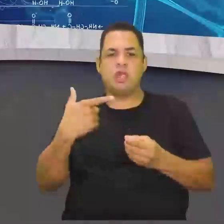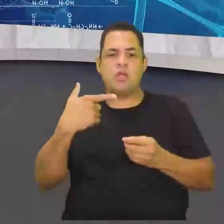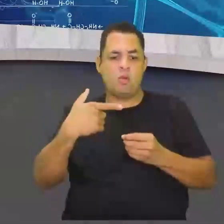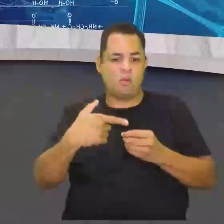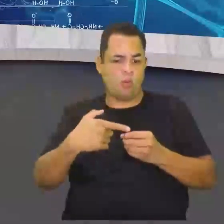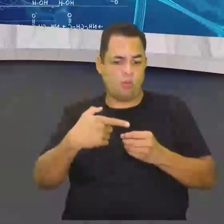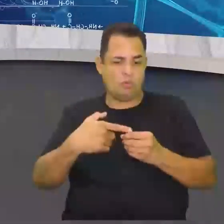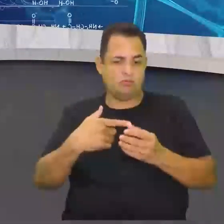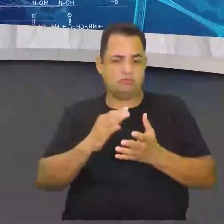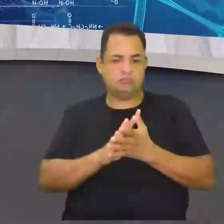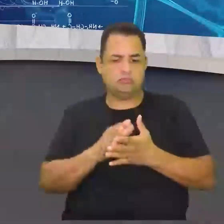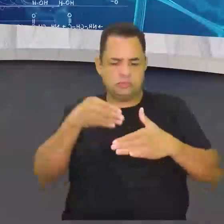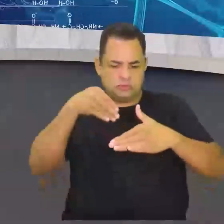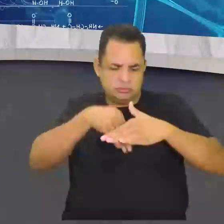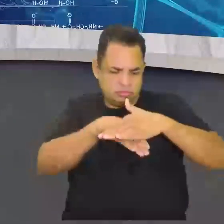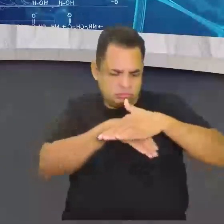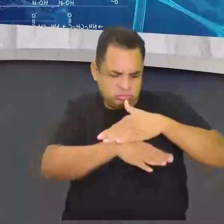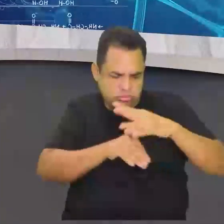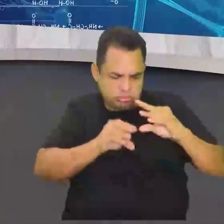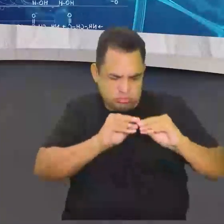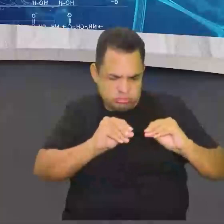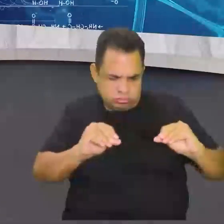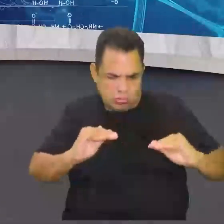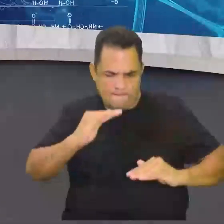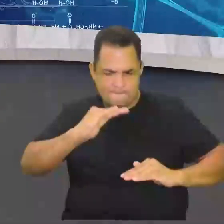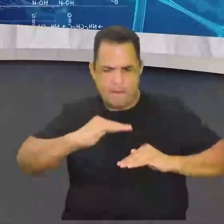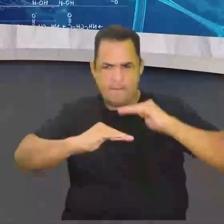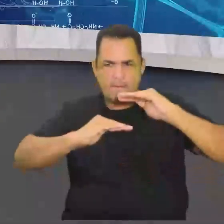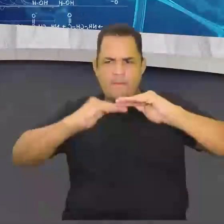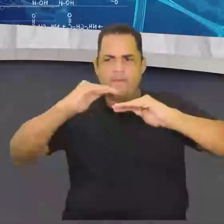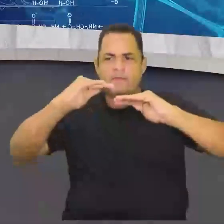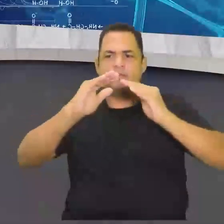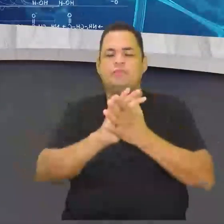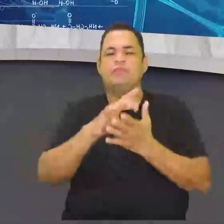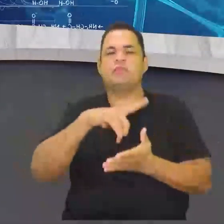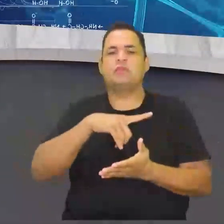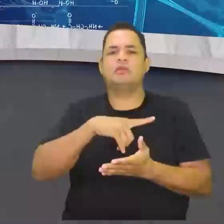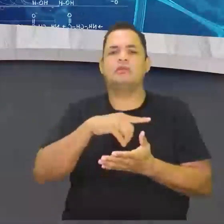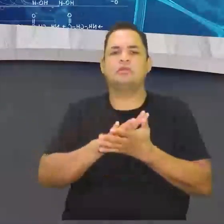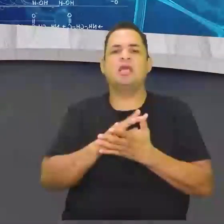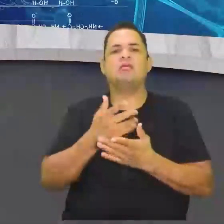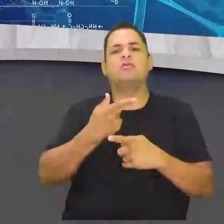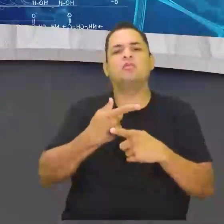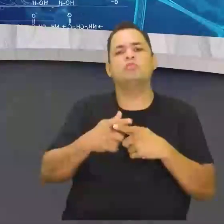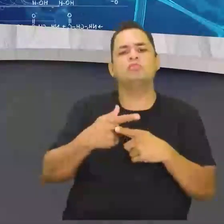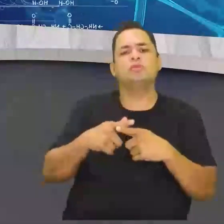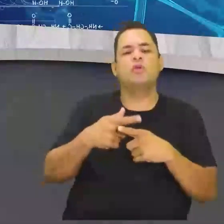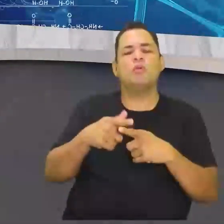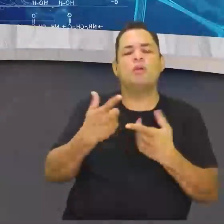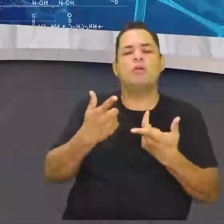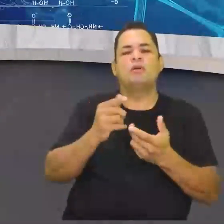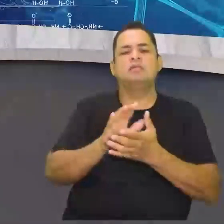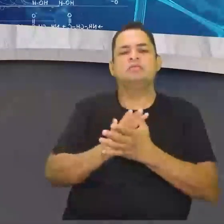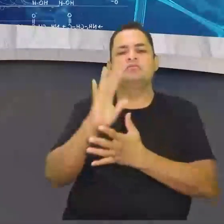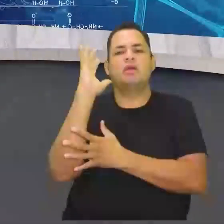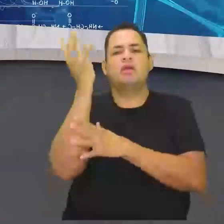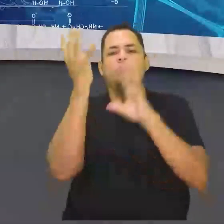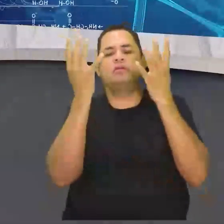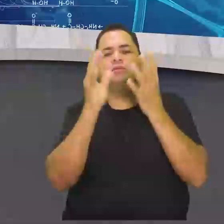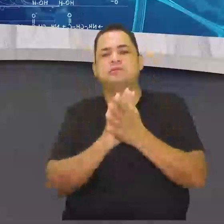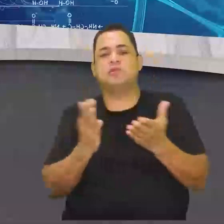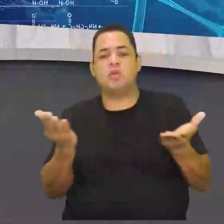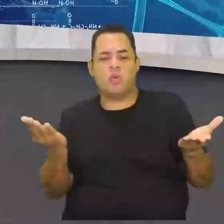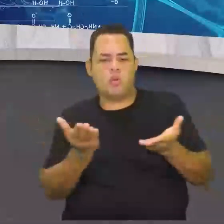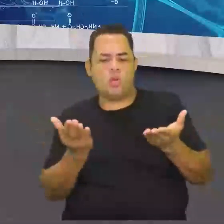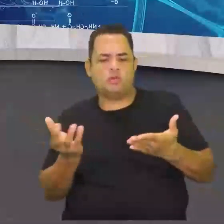sabemos que esses combustíveis fósseis, eles geram também algumas consequências ambientais. Tanto é que hoje